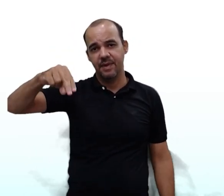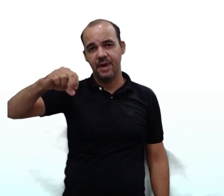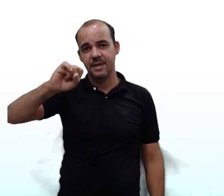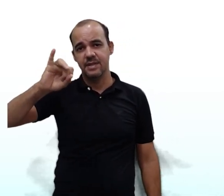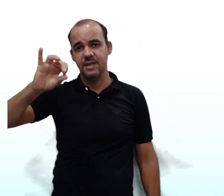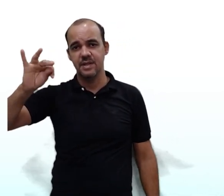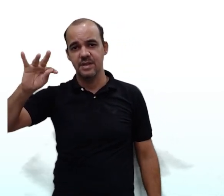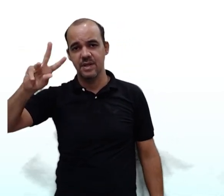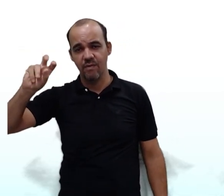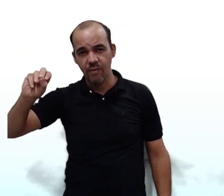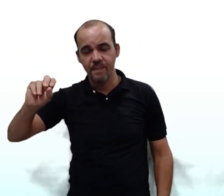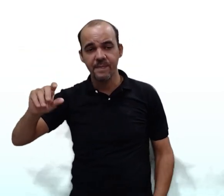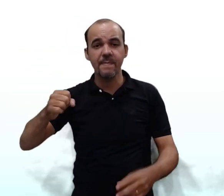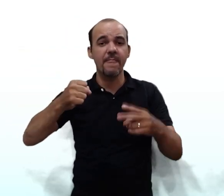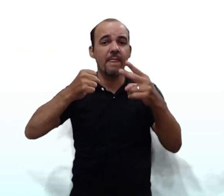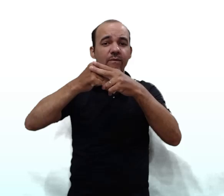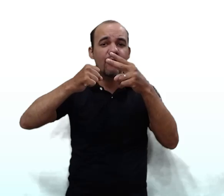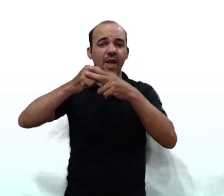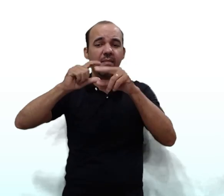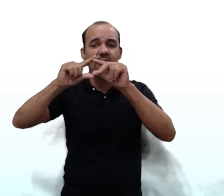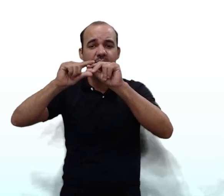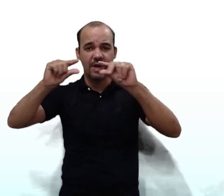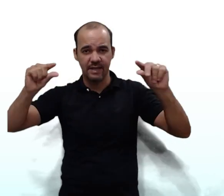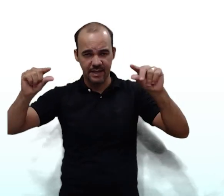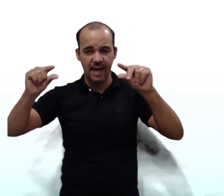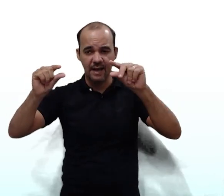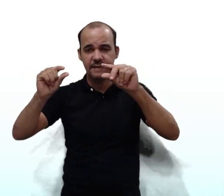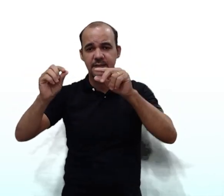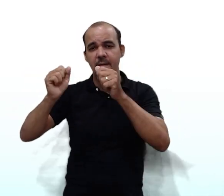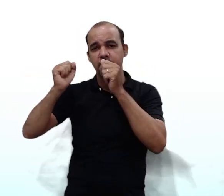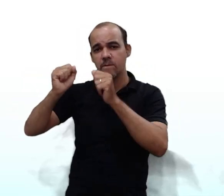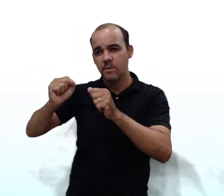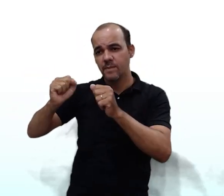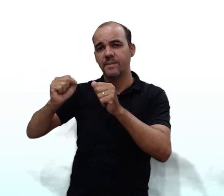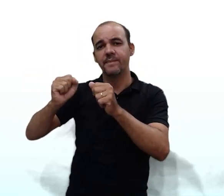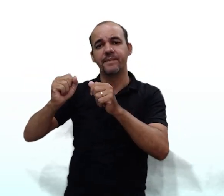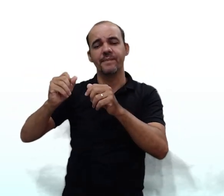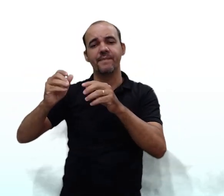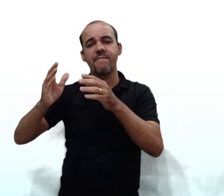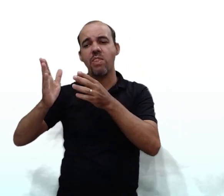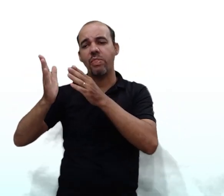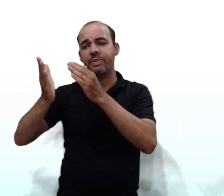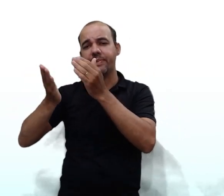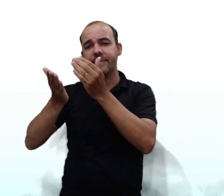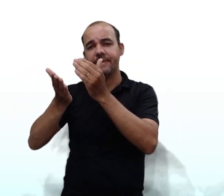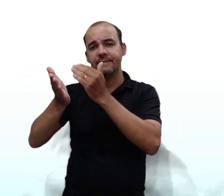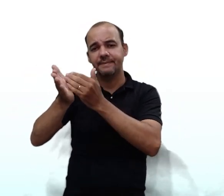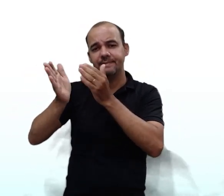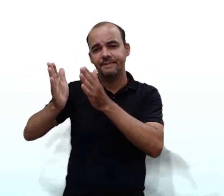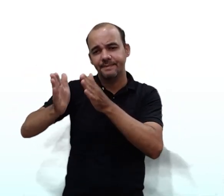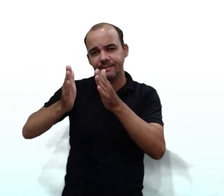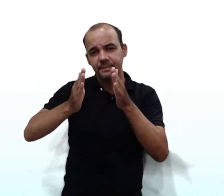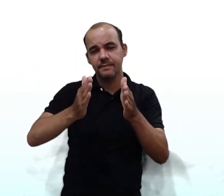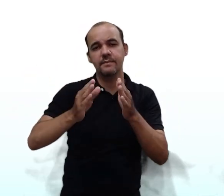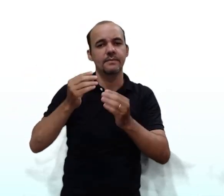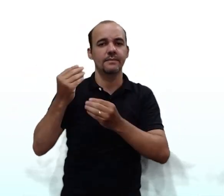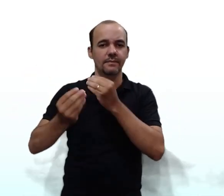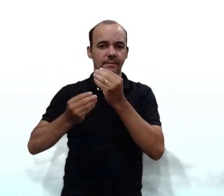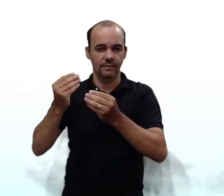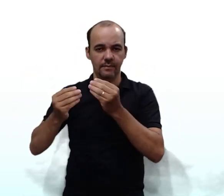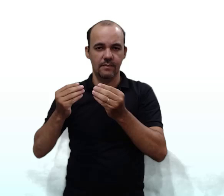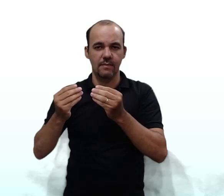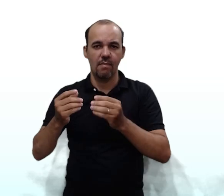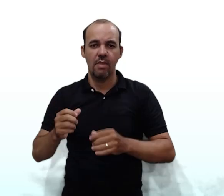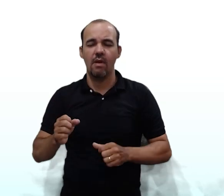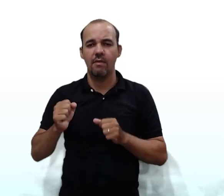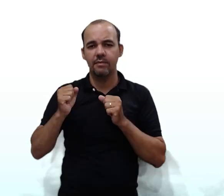tela, ó, os verbos frasais transitivos, eles podem ser separados Como assim separados, Rafa? Eu posso colocar